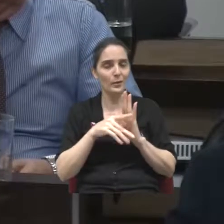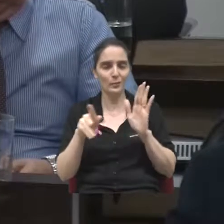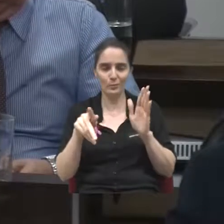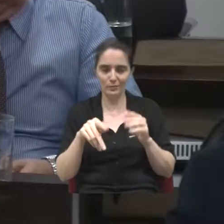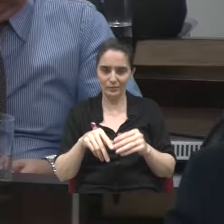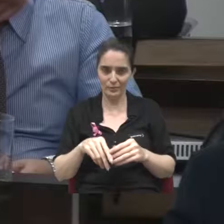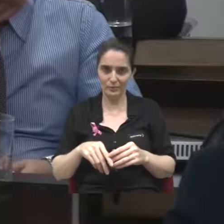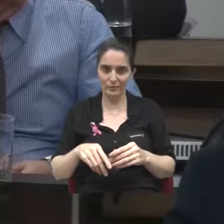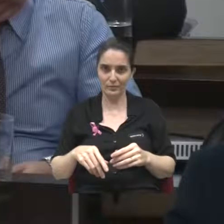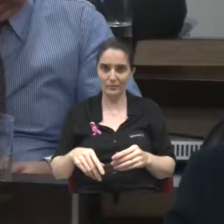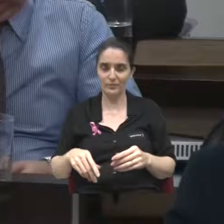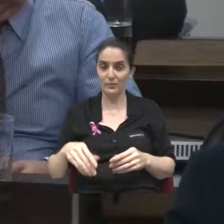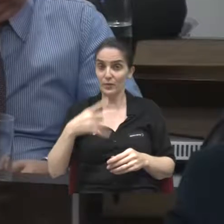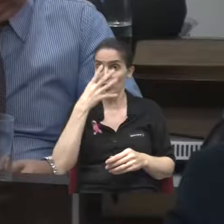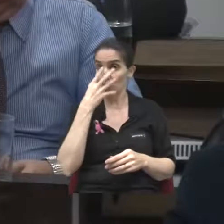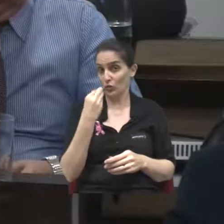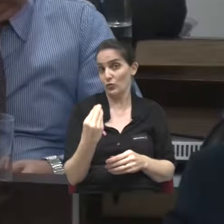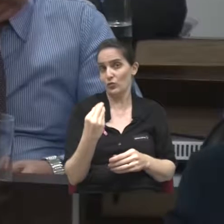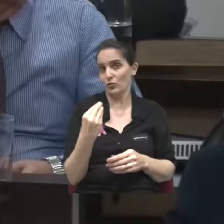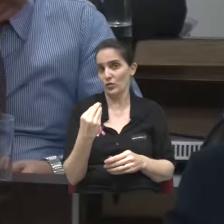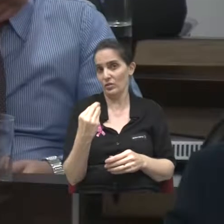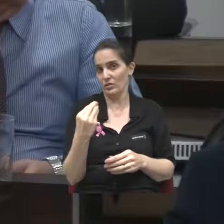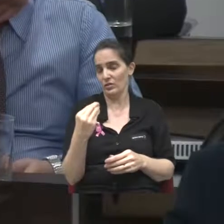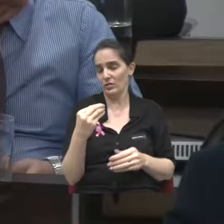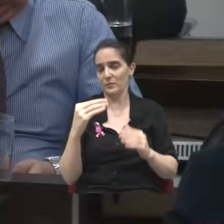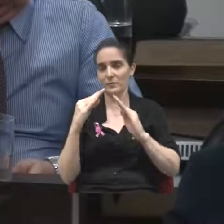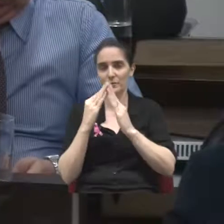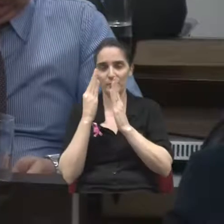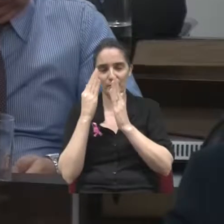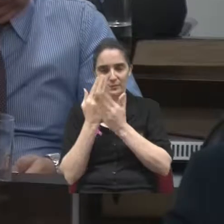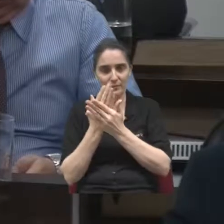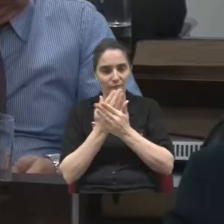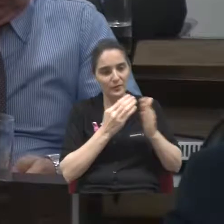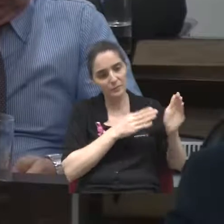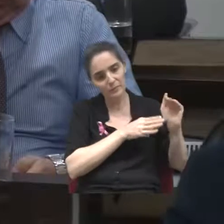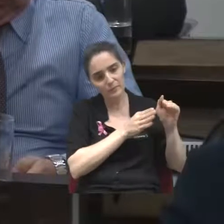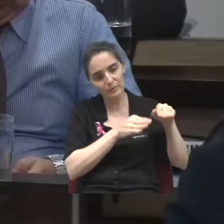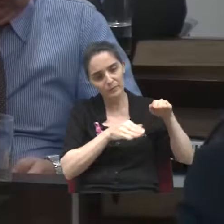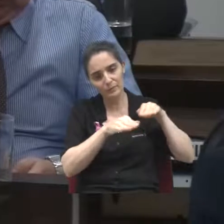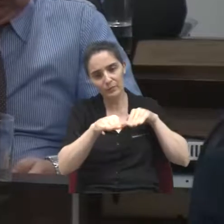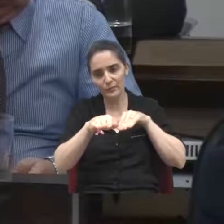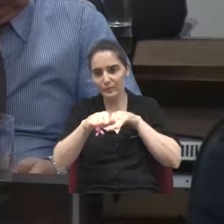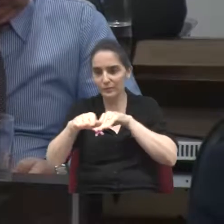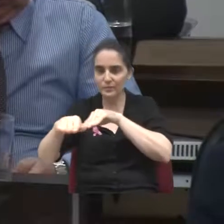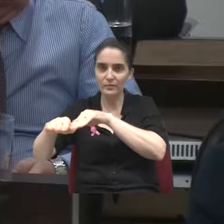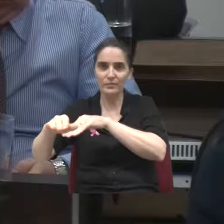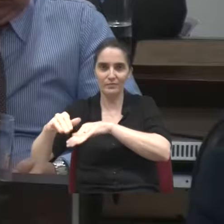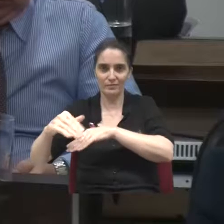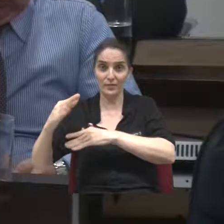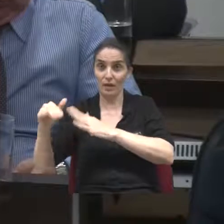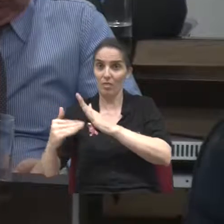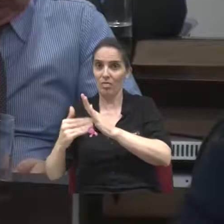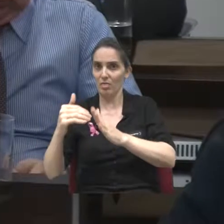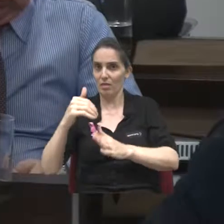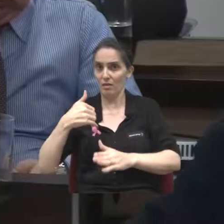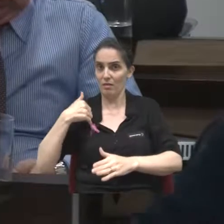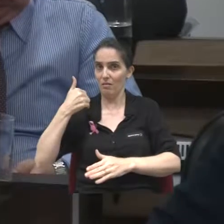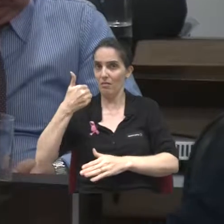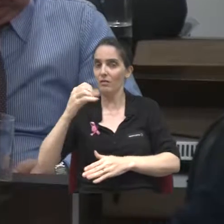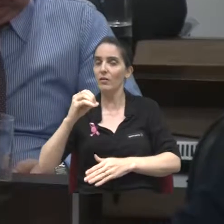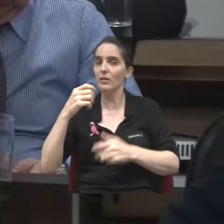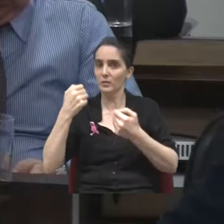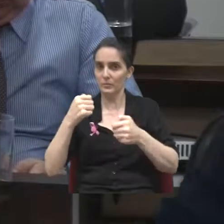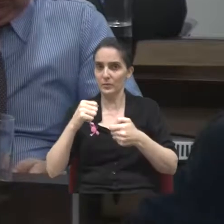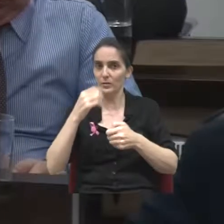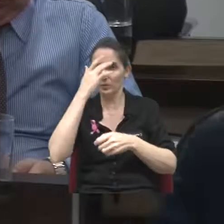vans escolares, que transportam crianças até 10 anos, tem que ter monitor